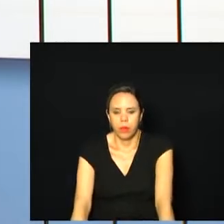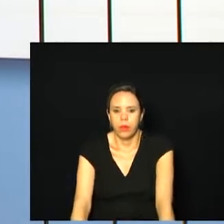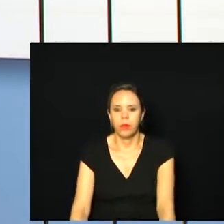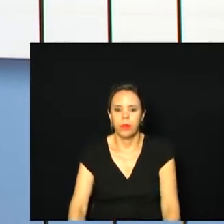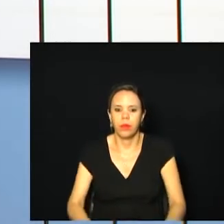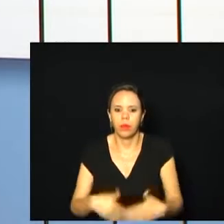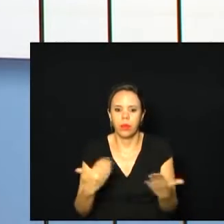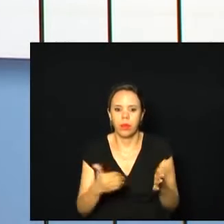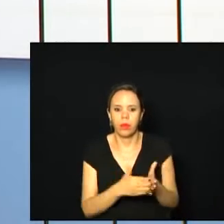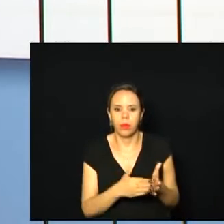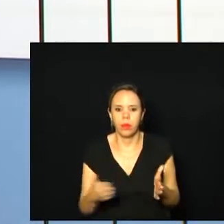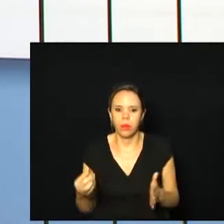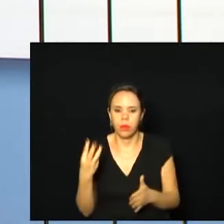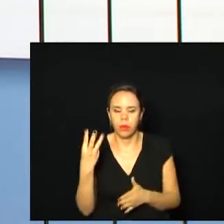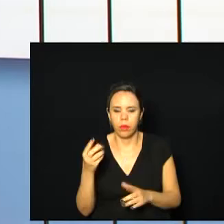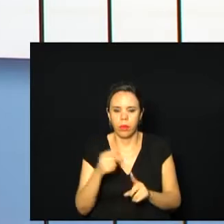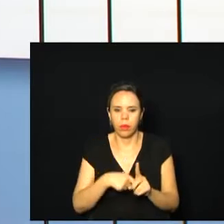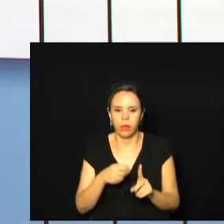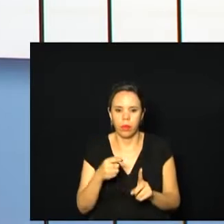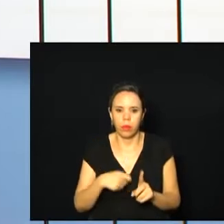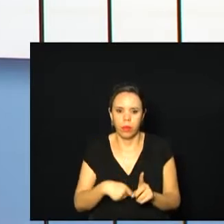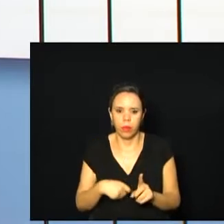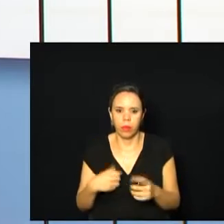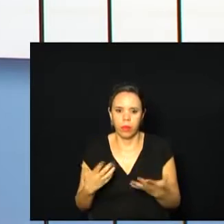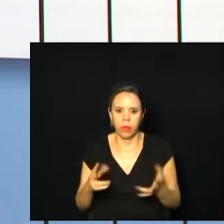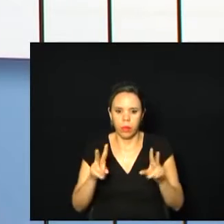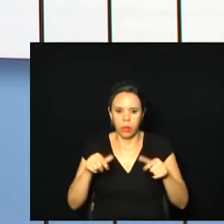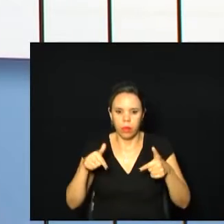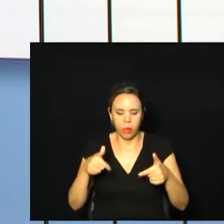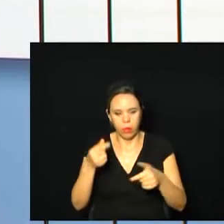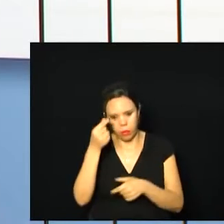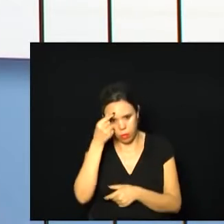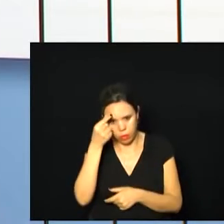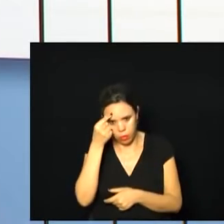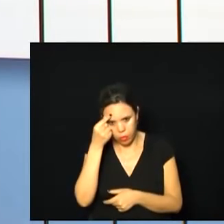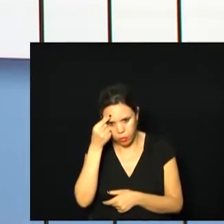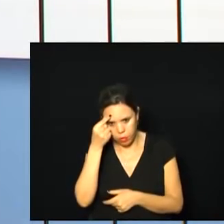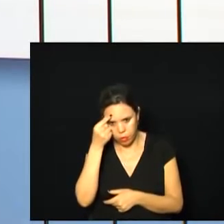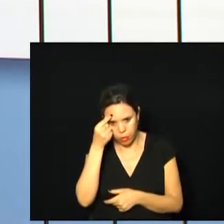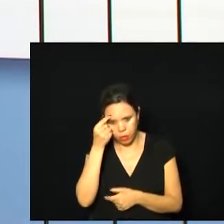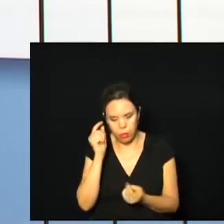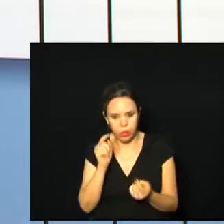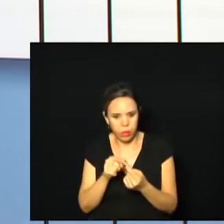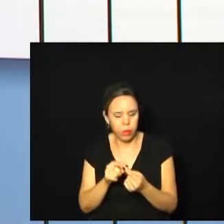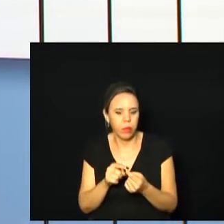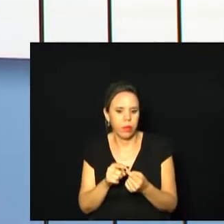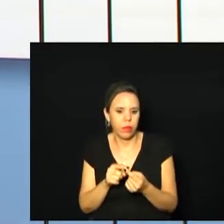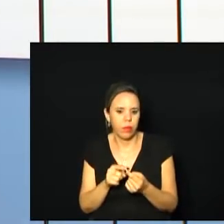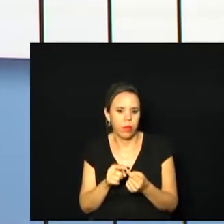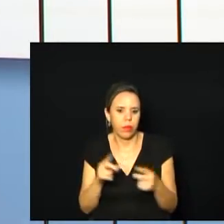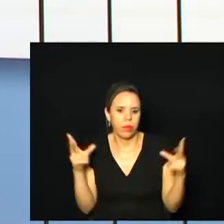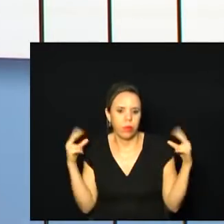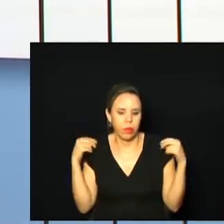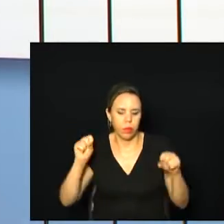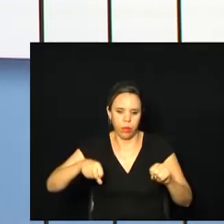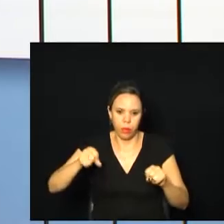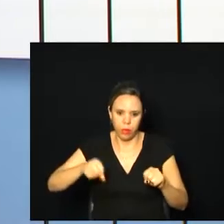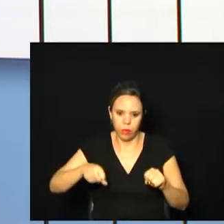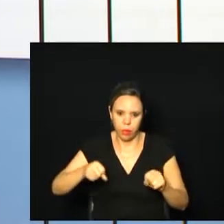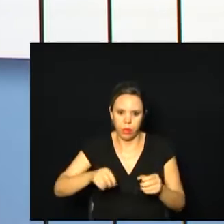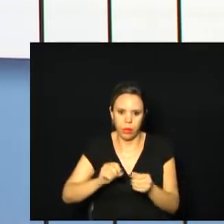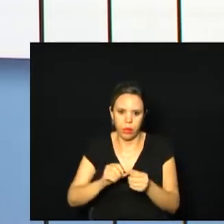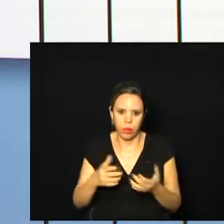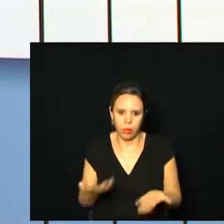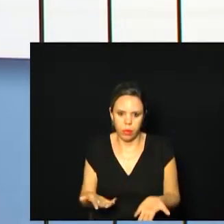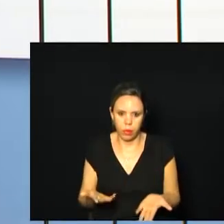Então, ao longo desses 3 meses, serão ações de conscientização direcionadas aos motociclistas,